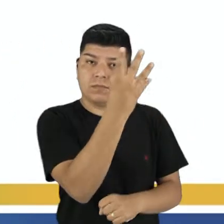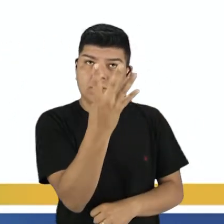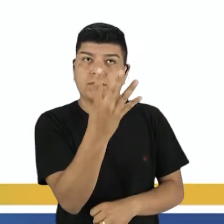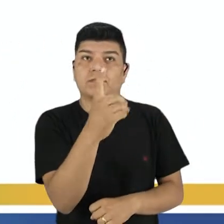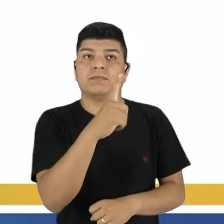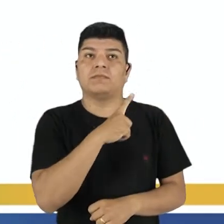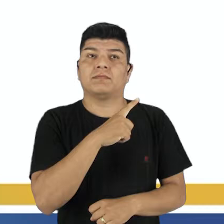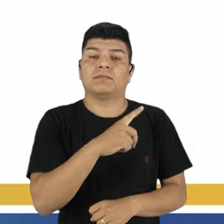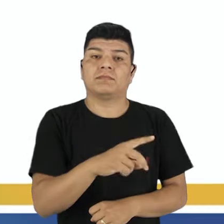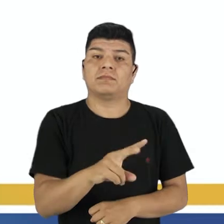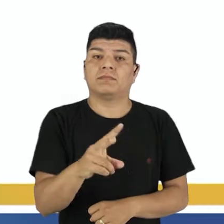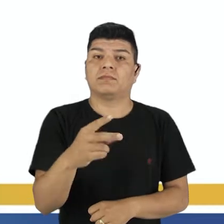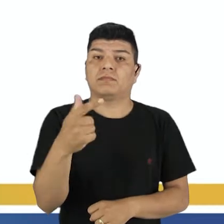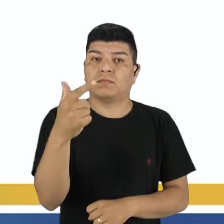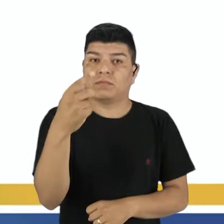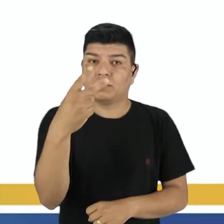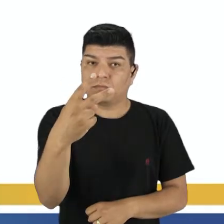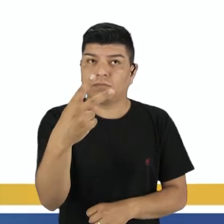tem